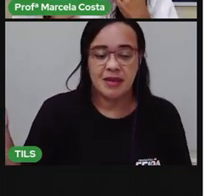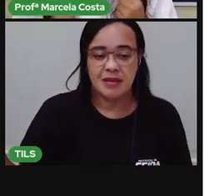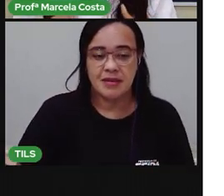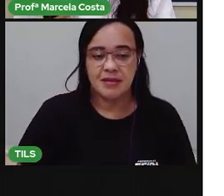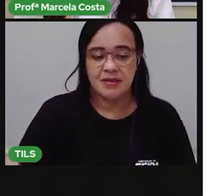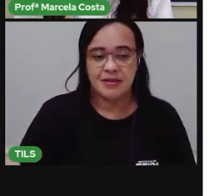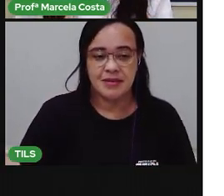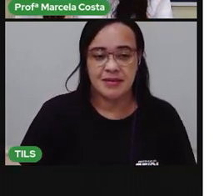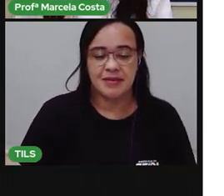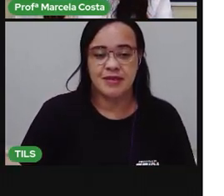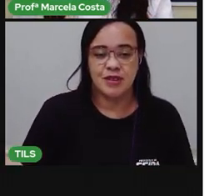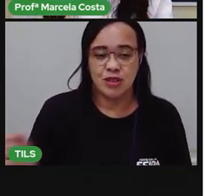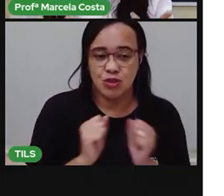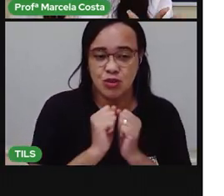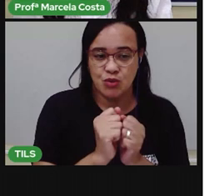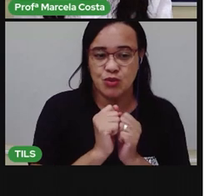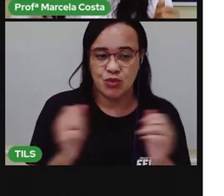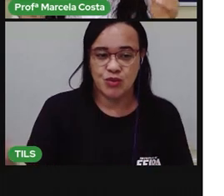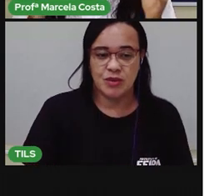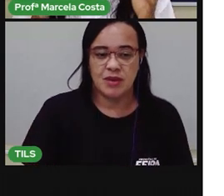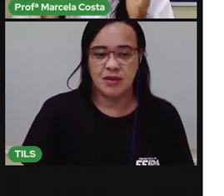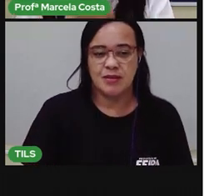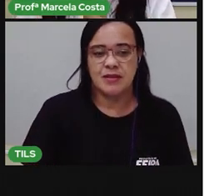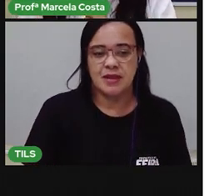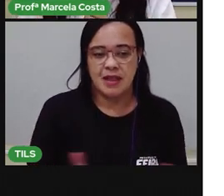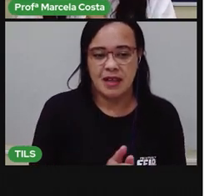Vamos fazer juntinhos agora.